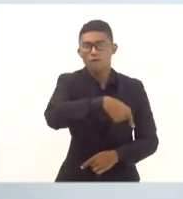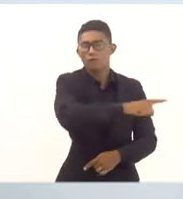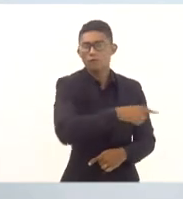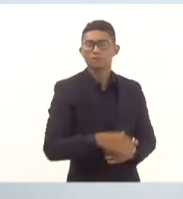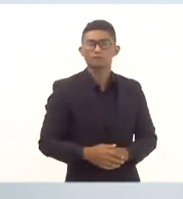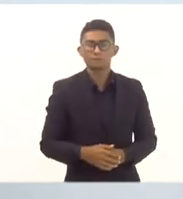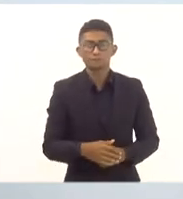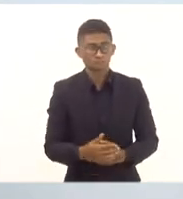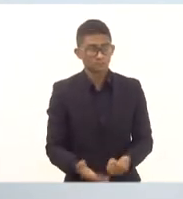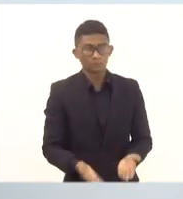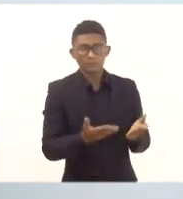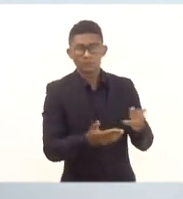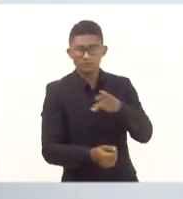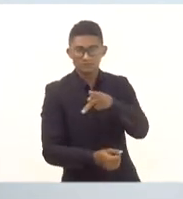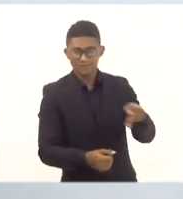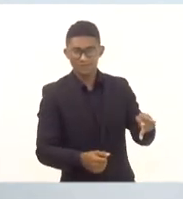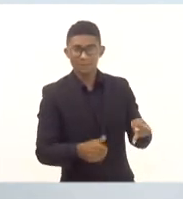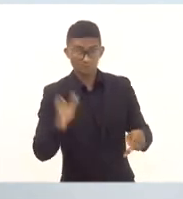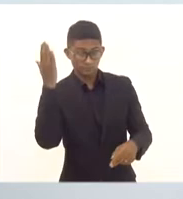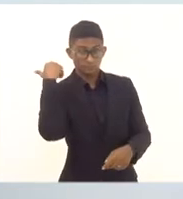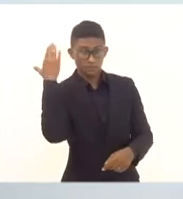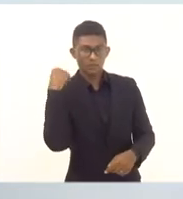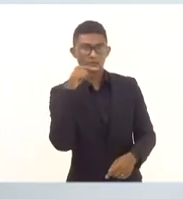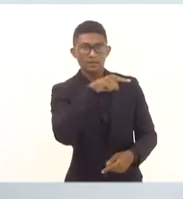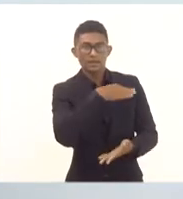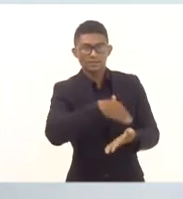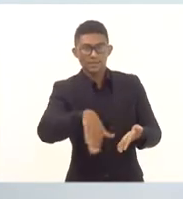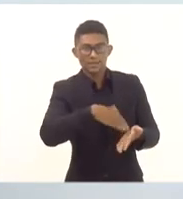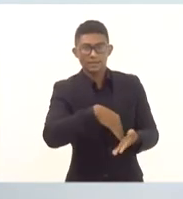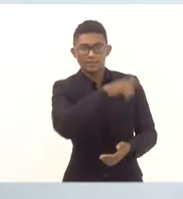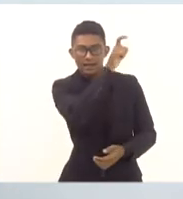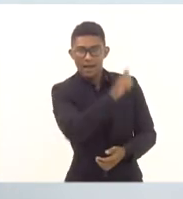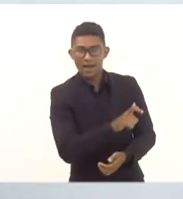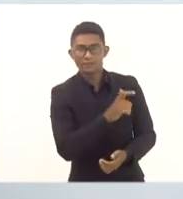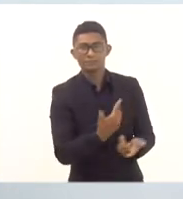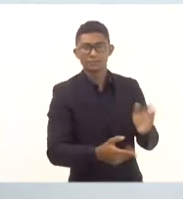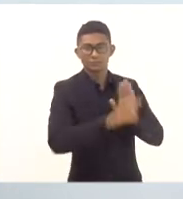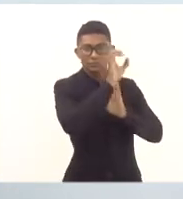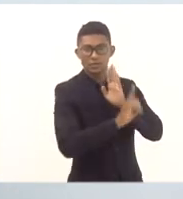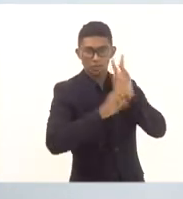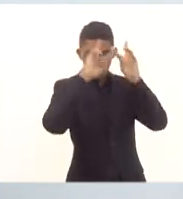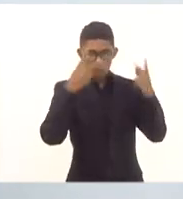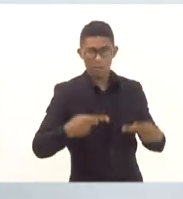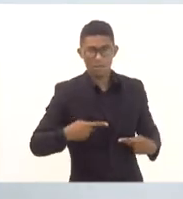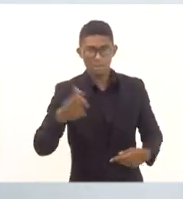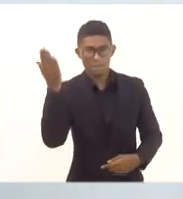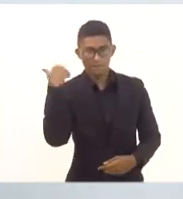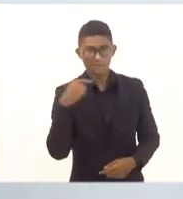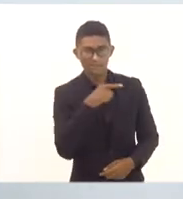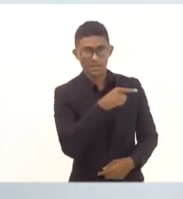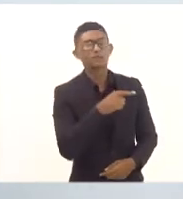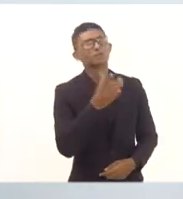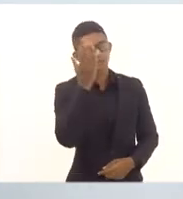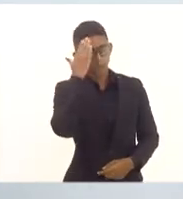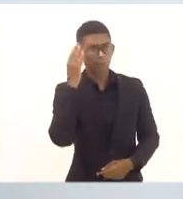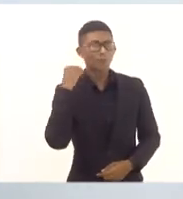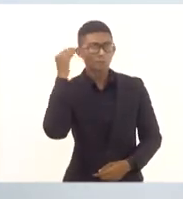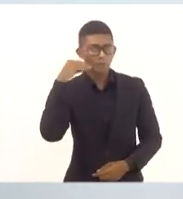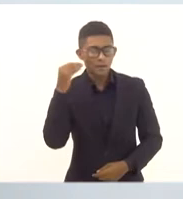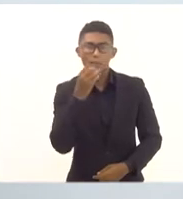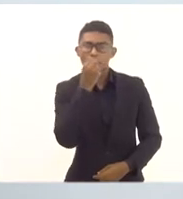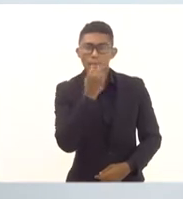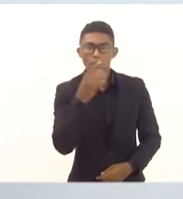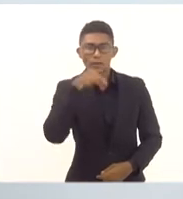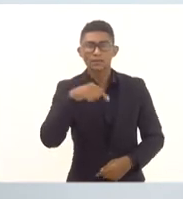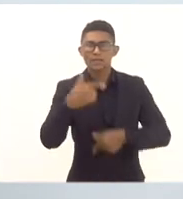primeiro momento enquanto o secretário de assistência social e direitos humanos então isso agrega para o nosso trabalho nessa condição especial